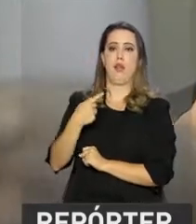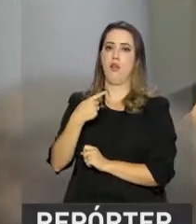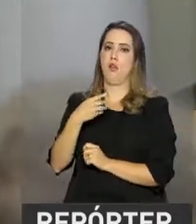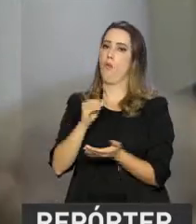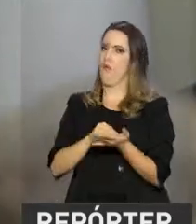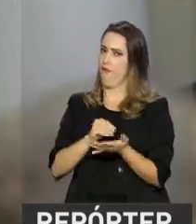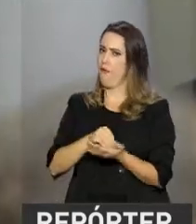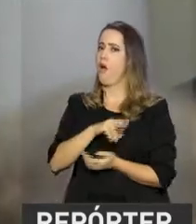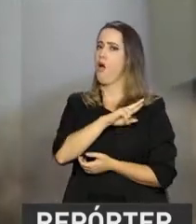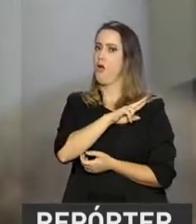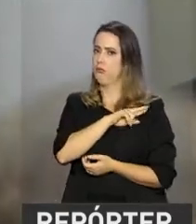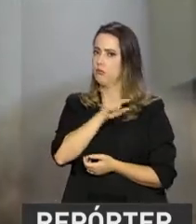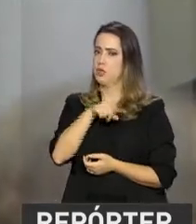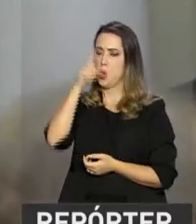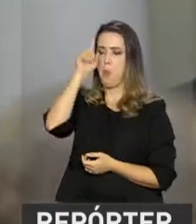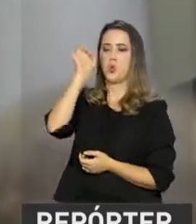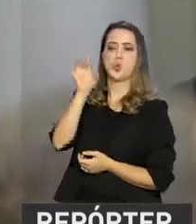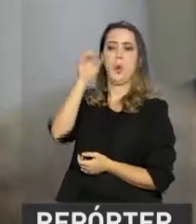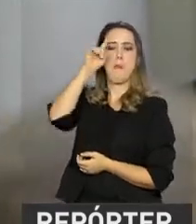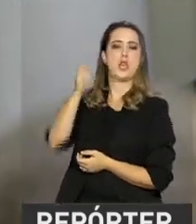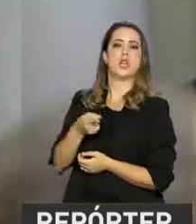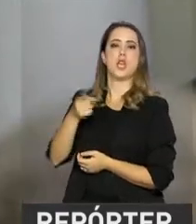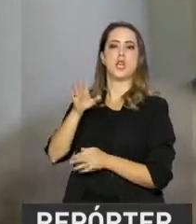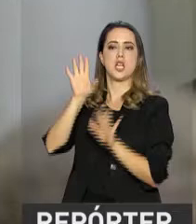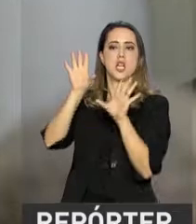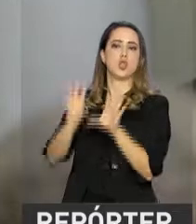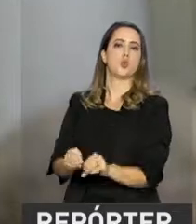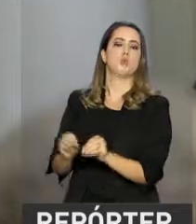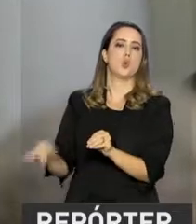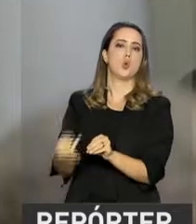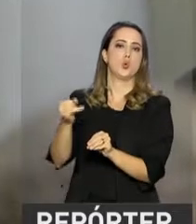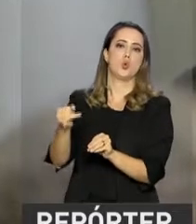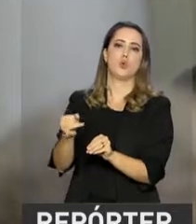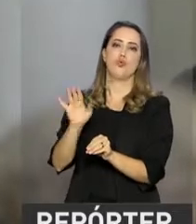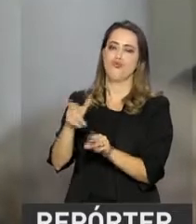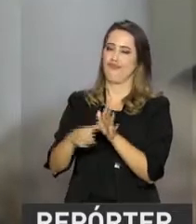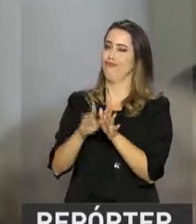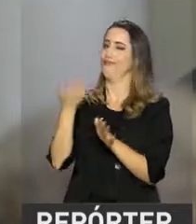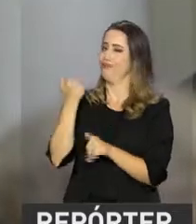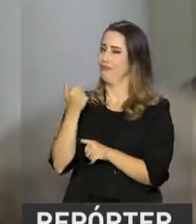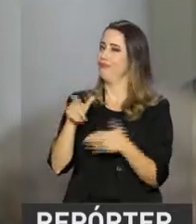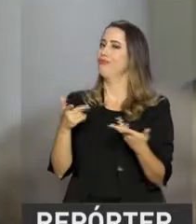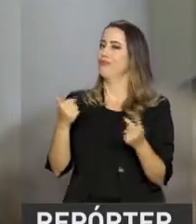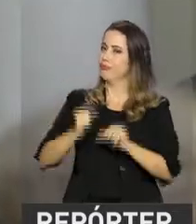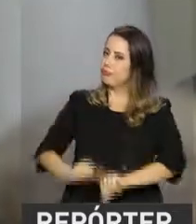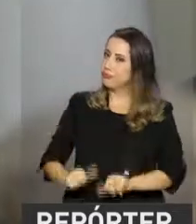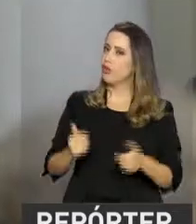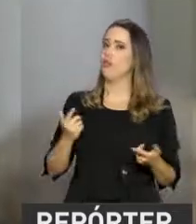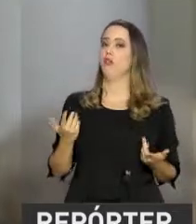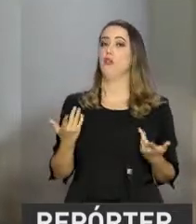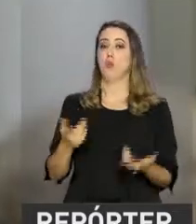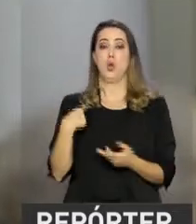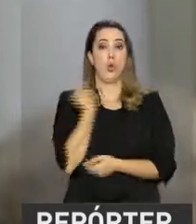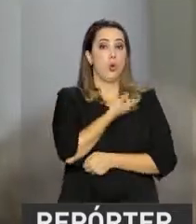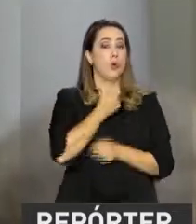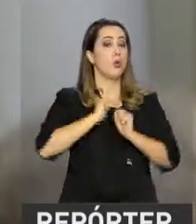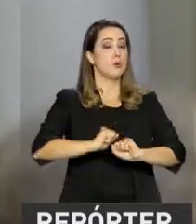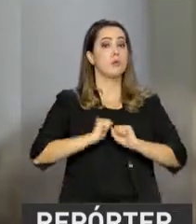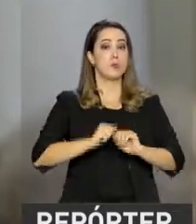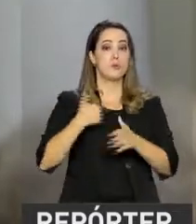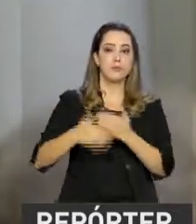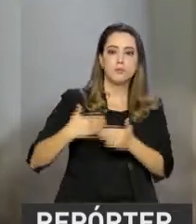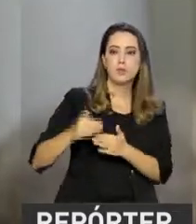irresponsavelmente que os juros caíssem isso já foi feito no passado e não deu resultado foi desastroso porque nós permitimos